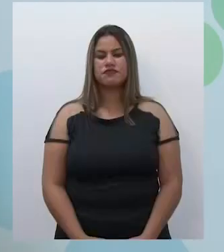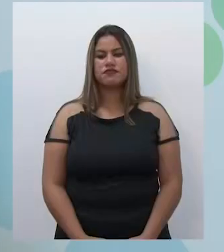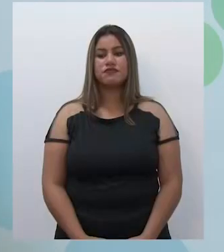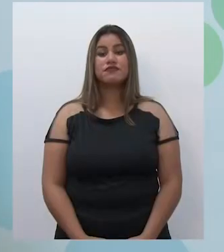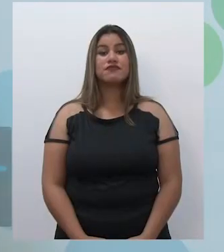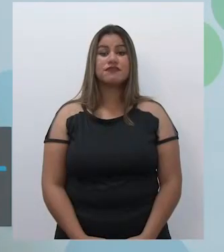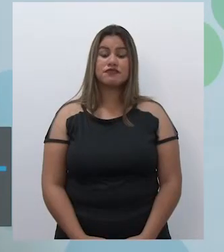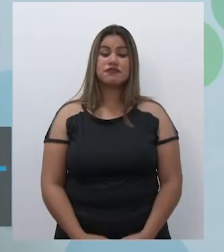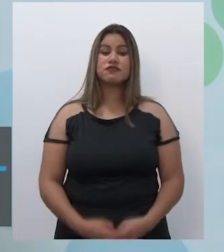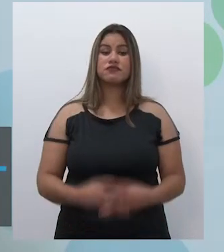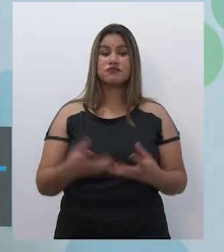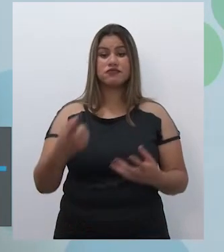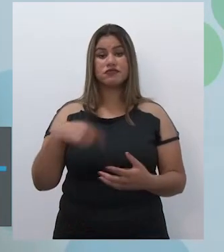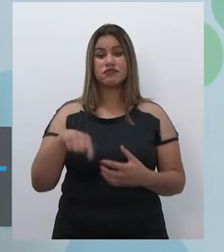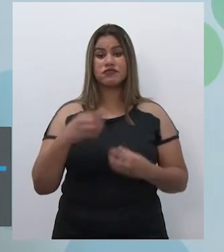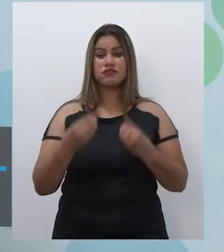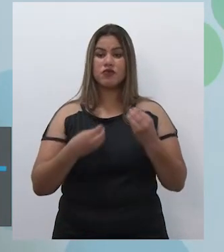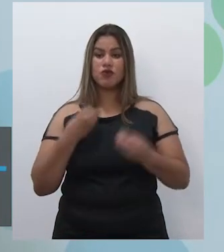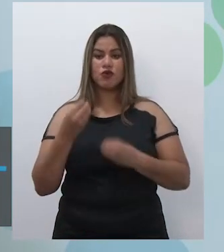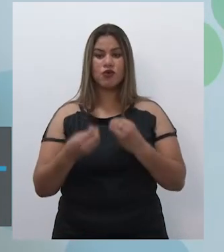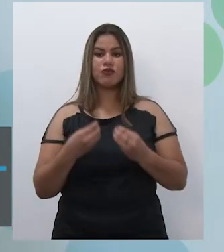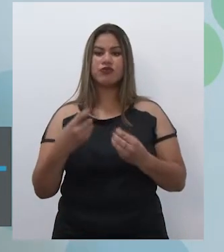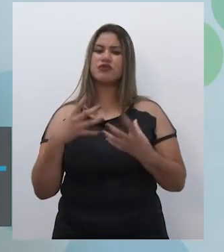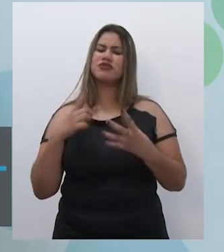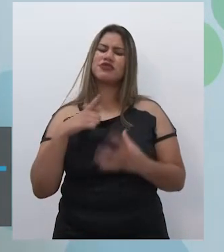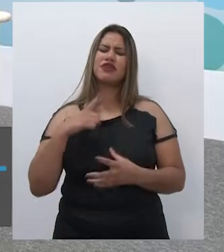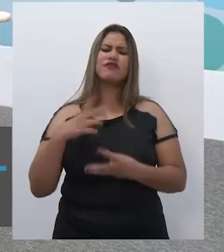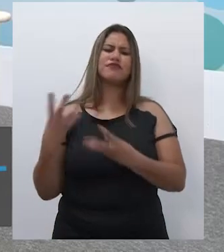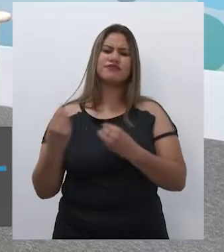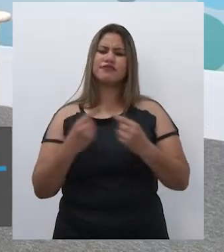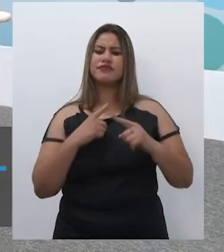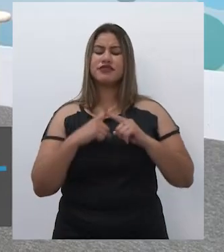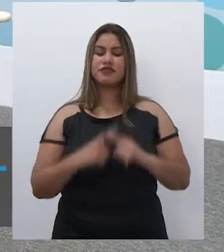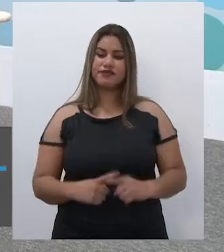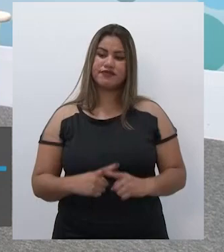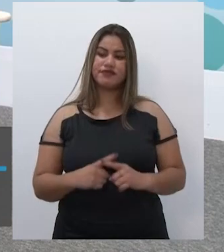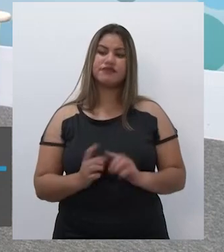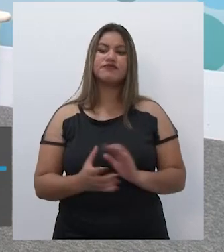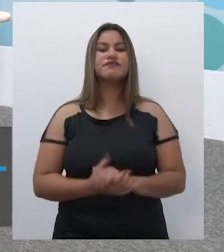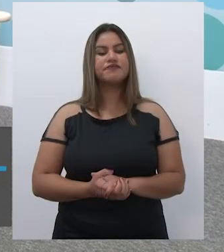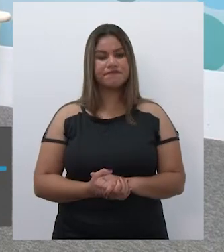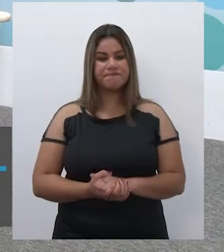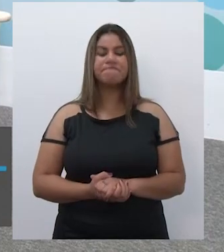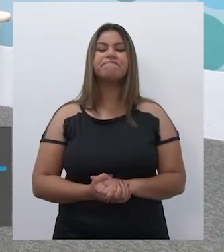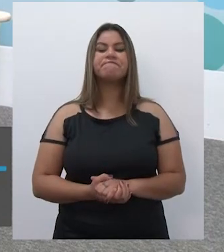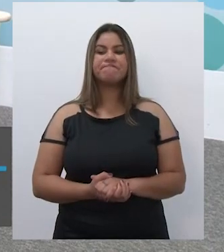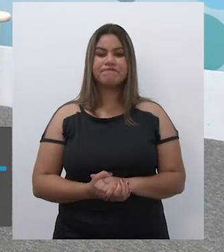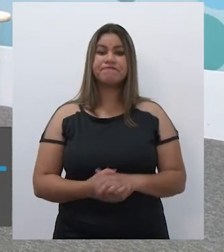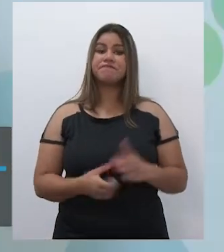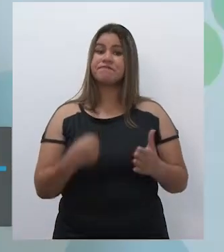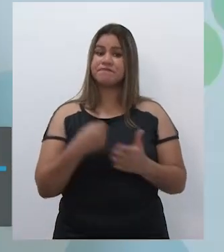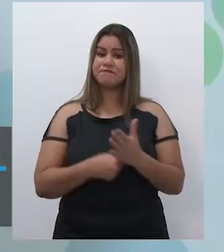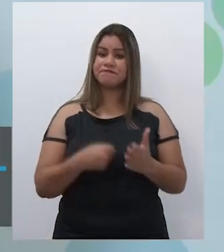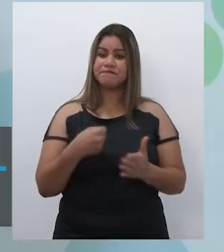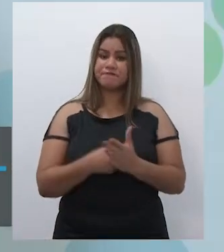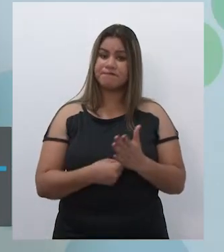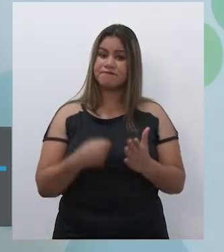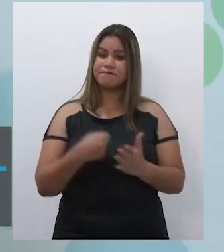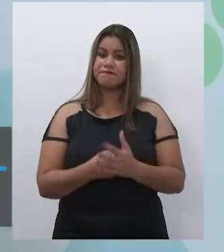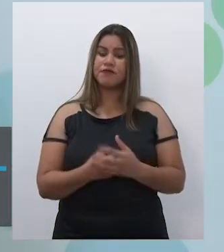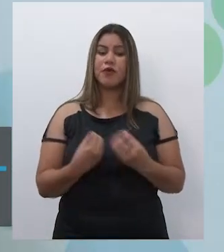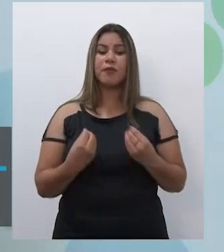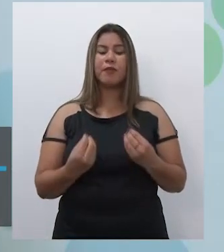Então, o nosso caminho foi recheado de desafios, foi recheado de persistência para que a